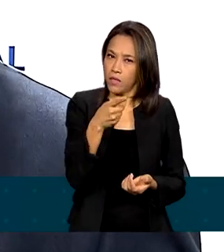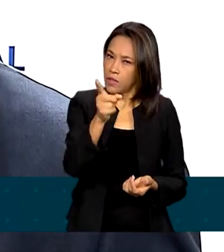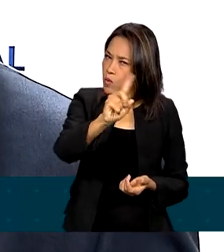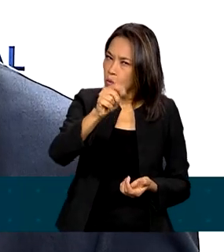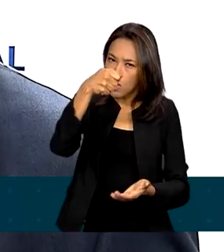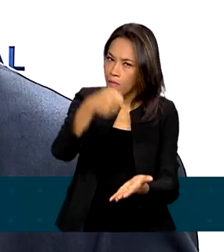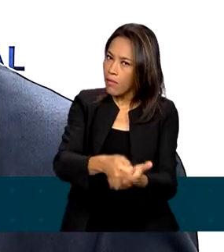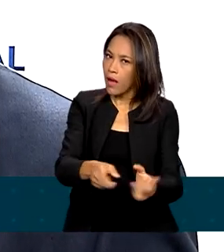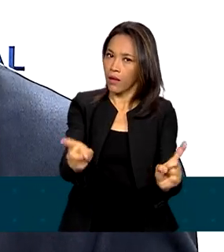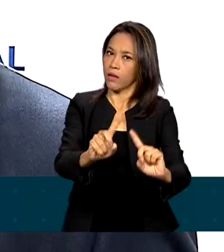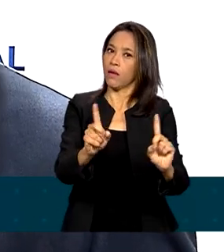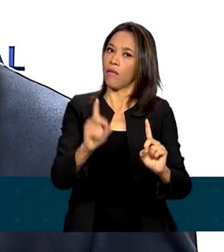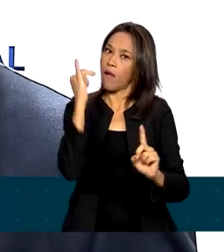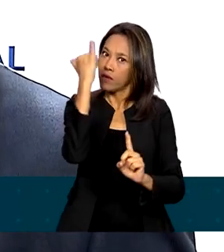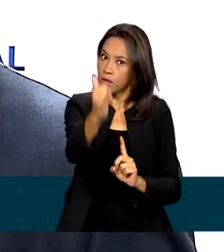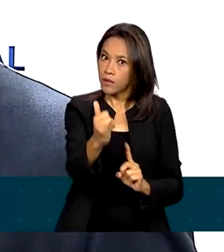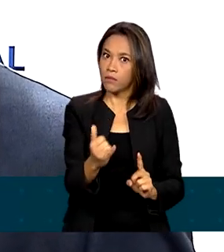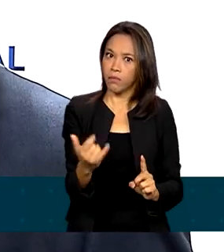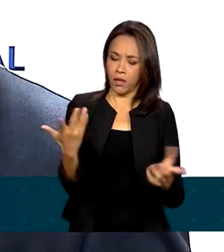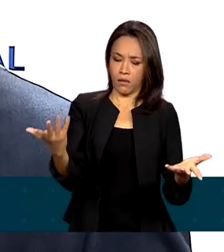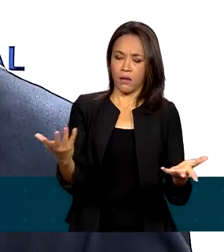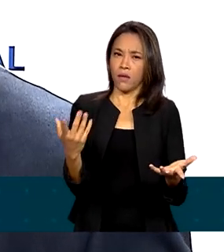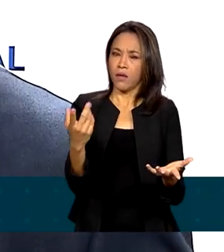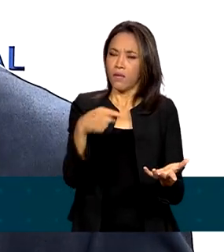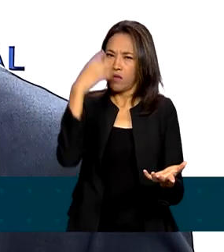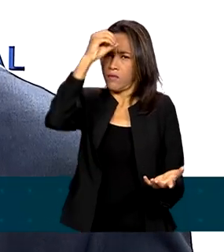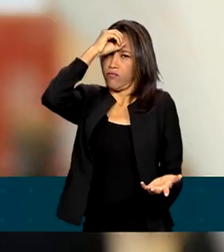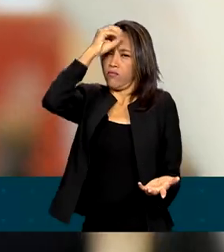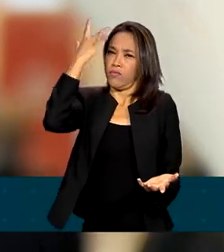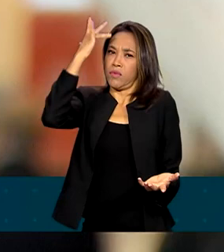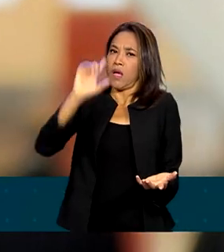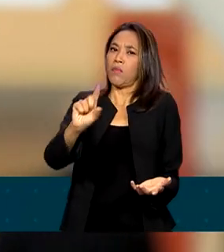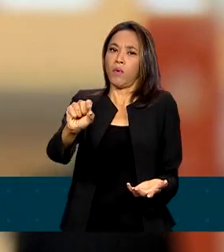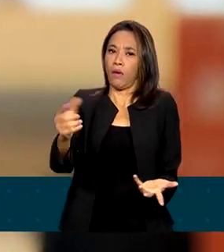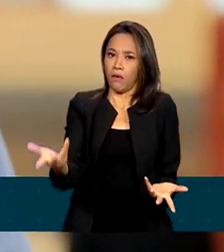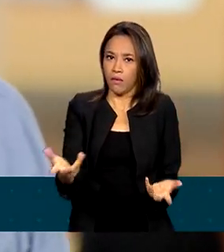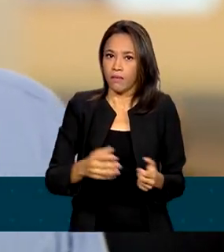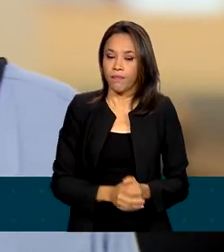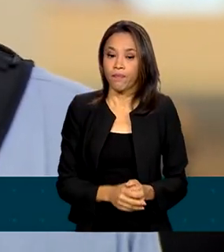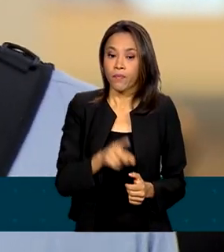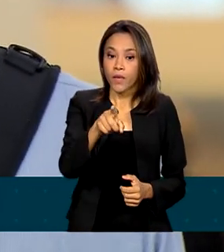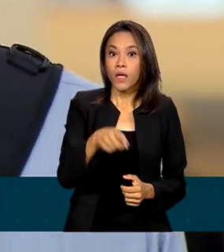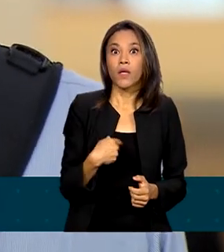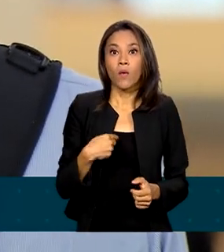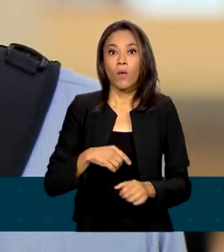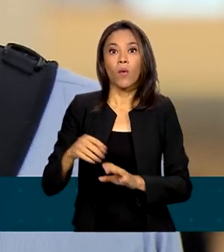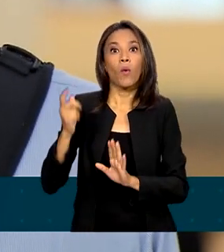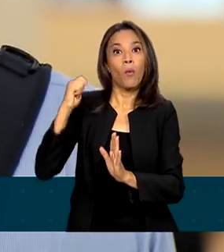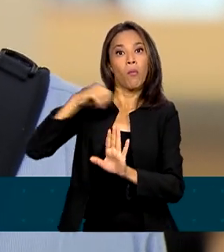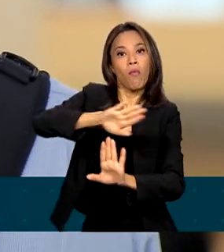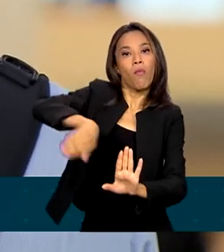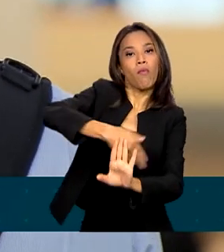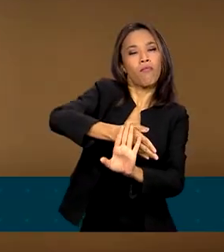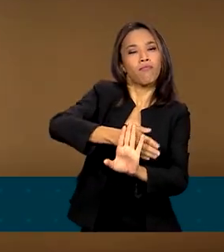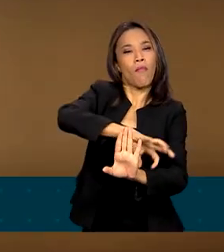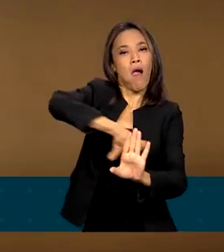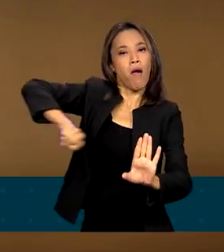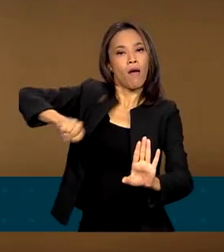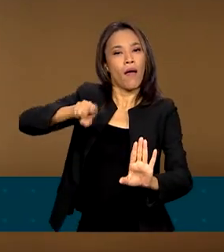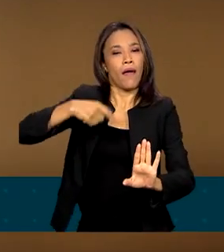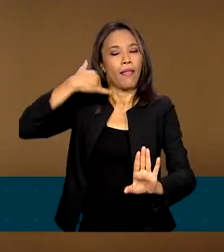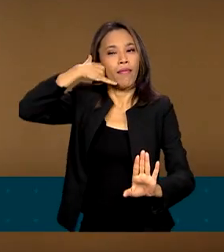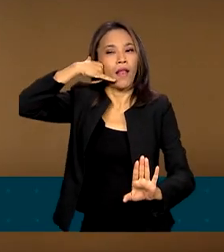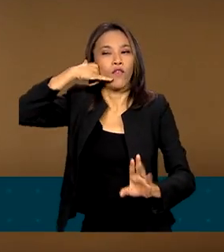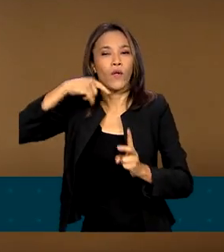nunca faça um pagamento para algo é que você não sabe o que é o é aplicado por meio de telefonemas e